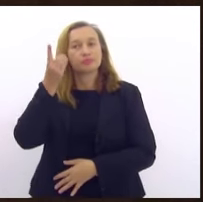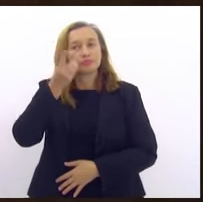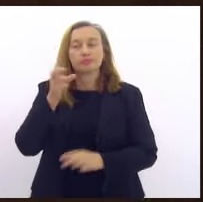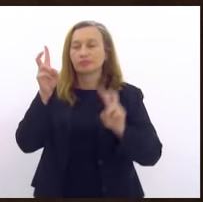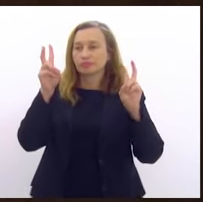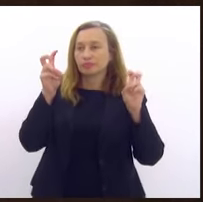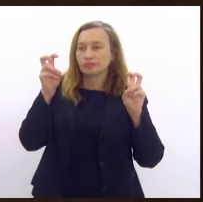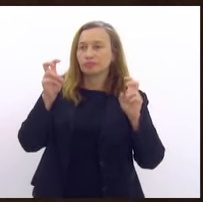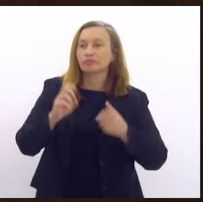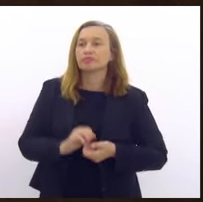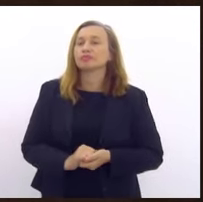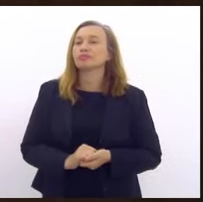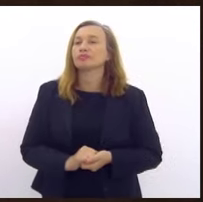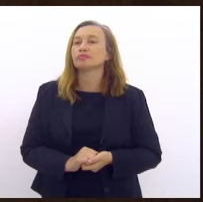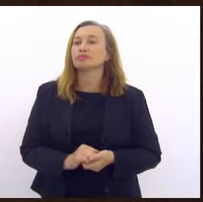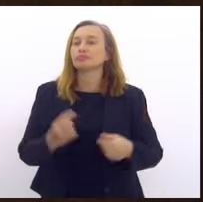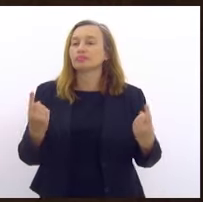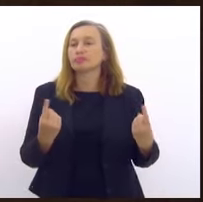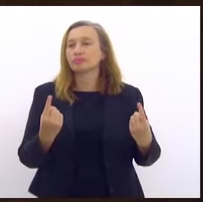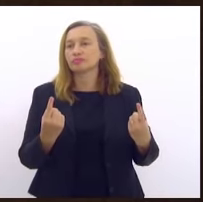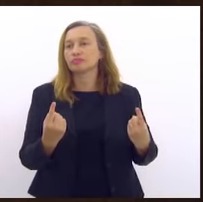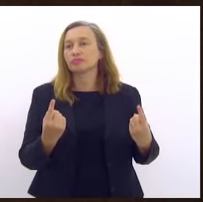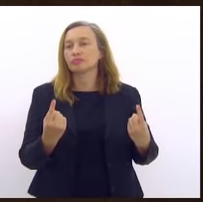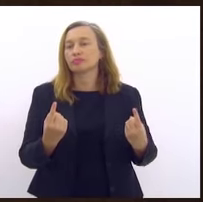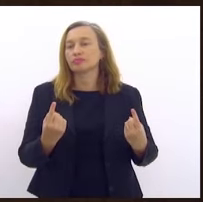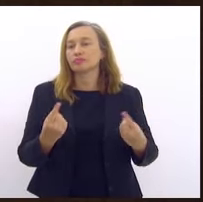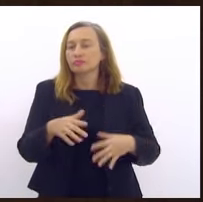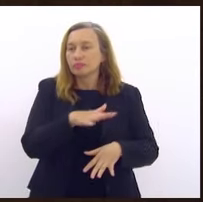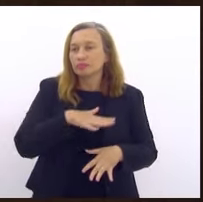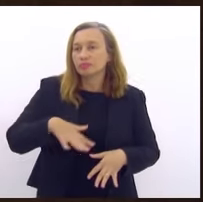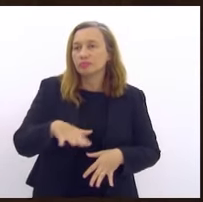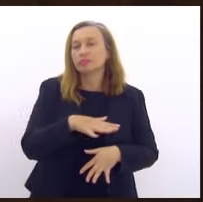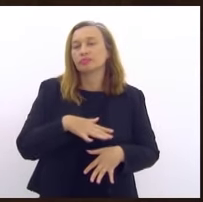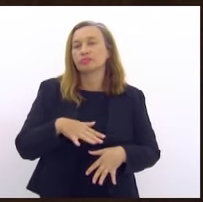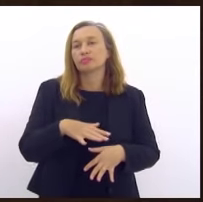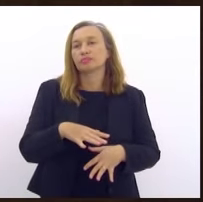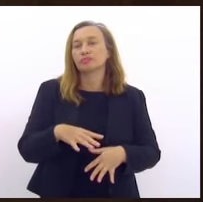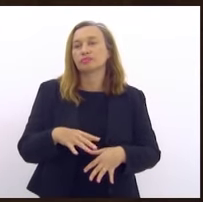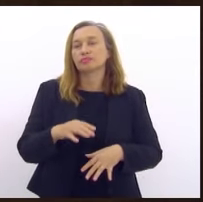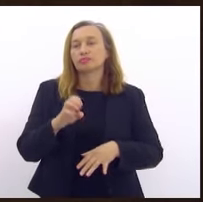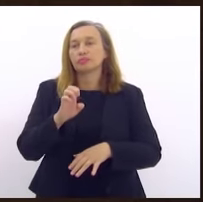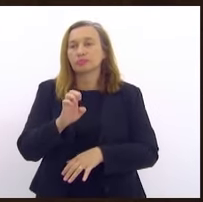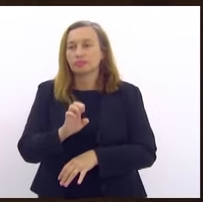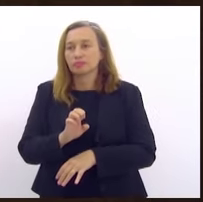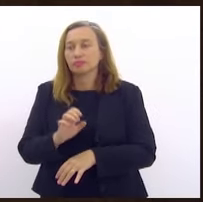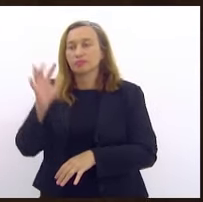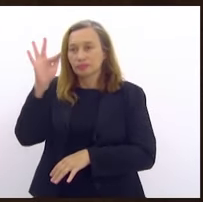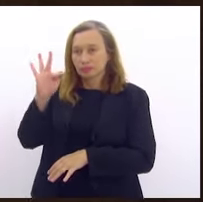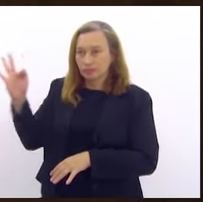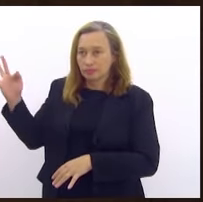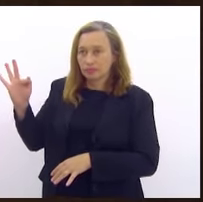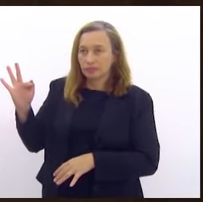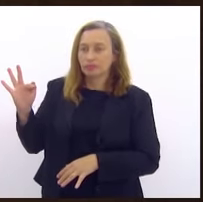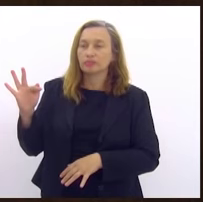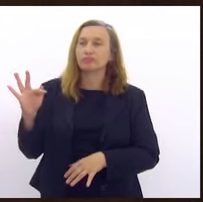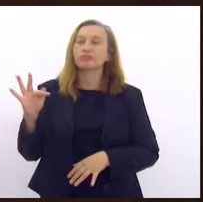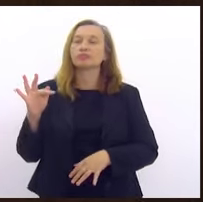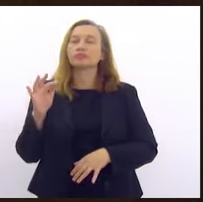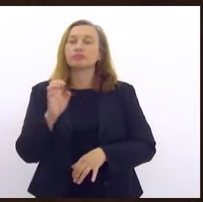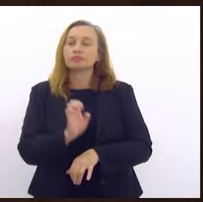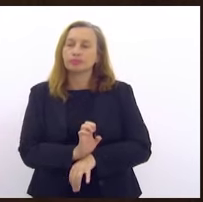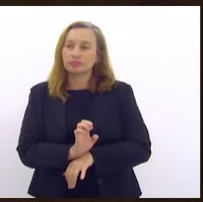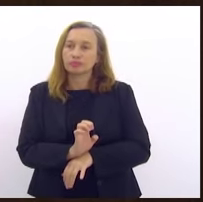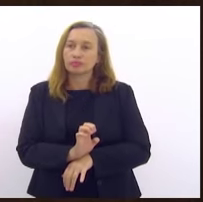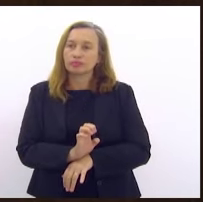questões concorrentes de competência da União Federal, do Governo do Estado e do Governo Municipal, como um projeto do deputado Vitor Júnior, que